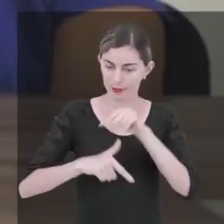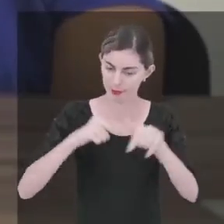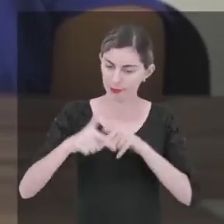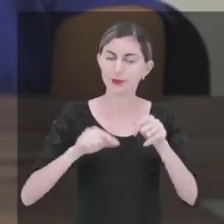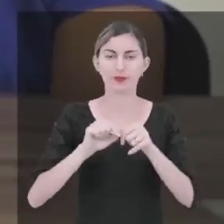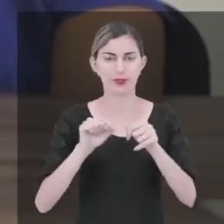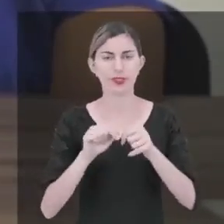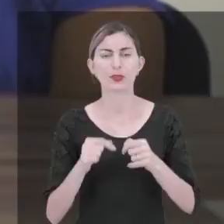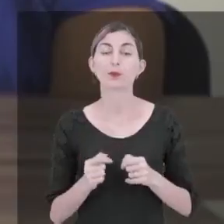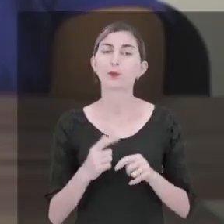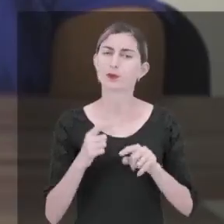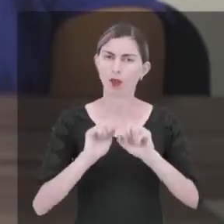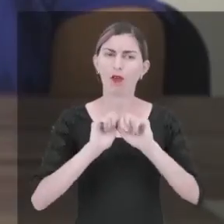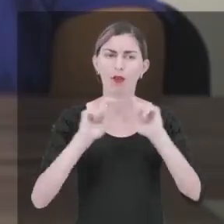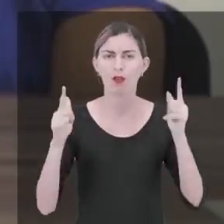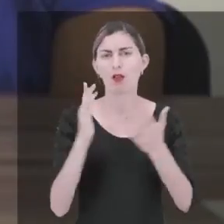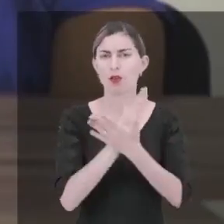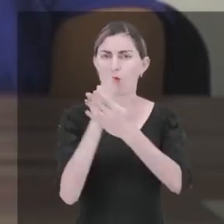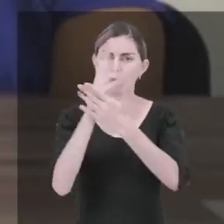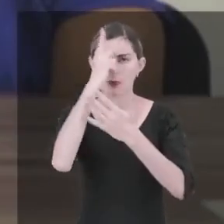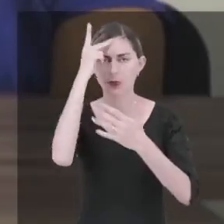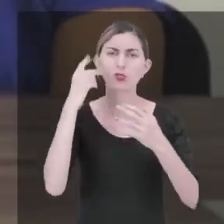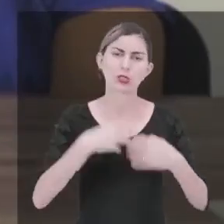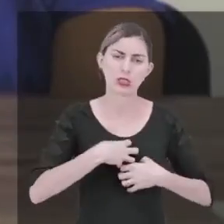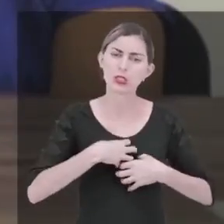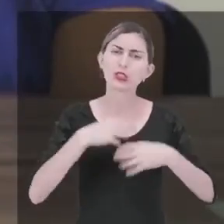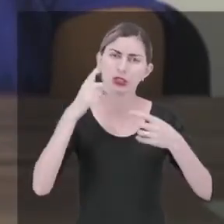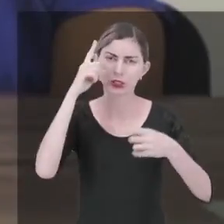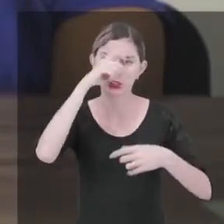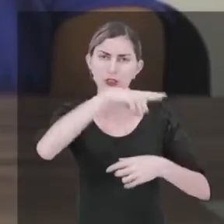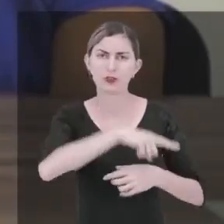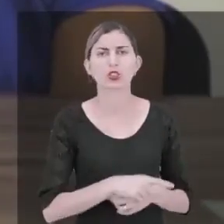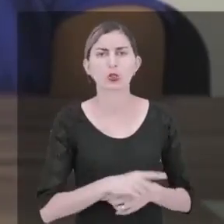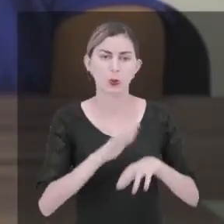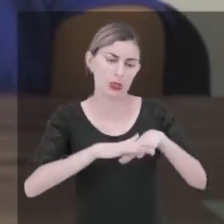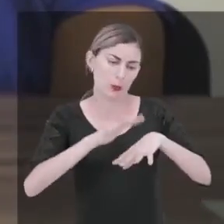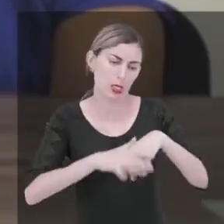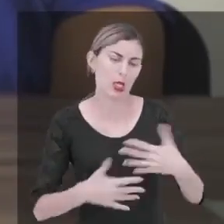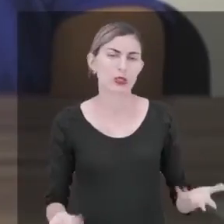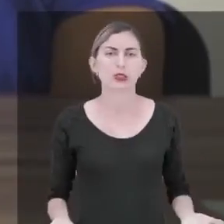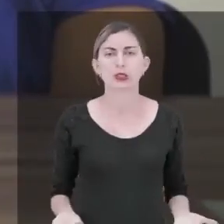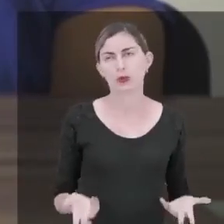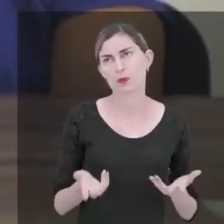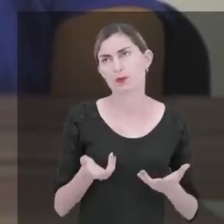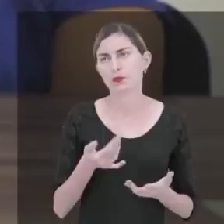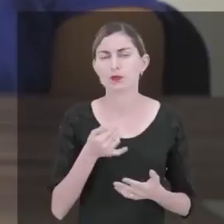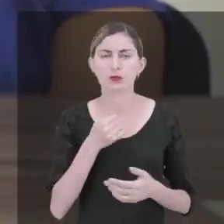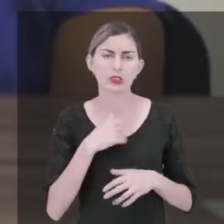fazendo. É lógico que algumas pessoas vão ter dificuldade com matemática.